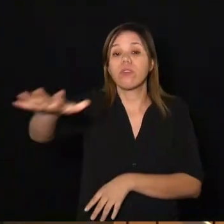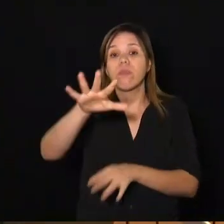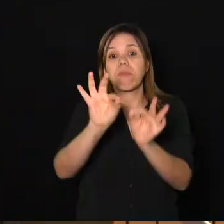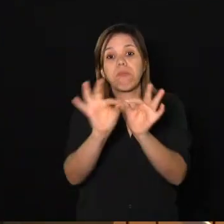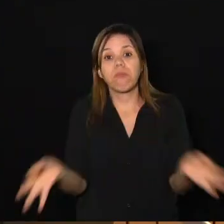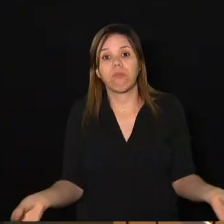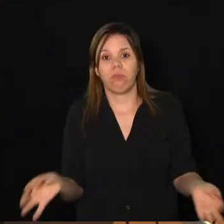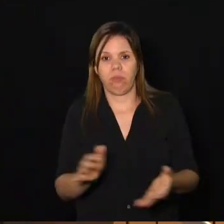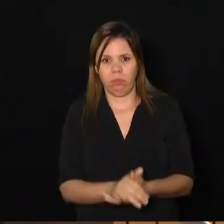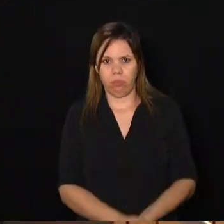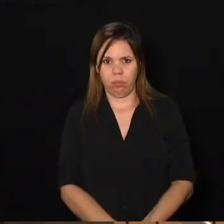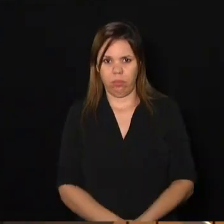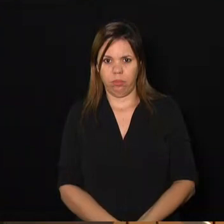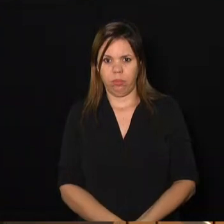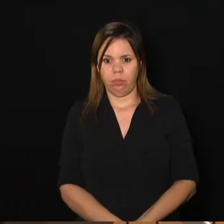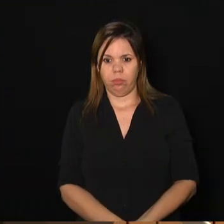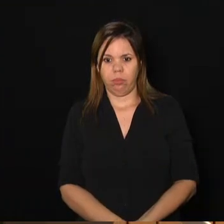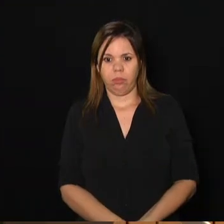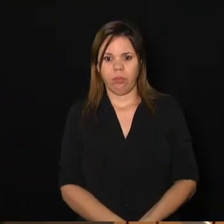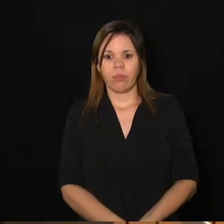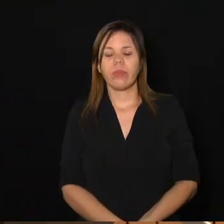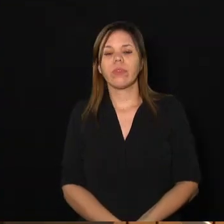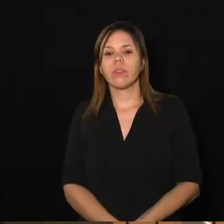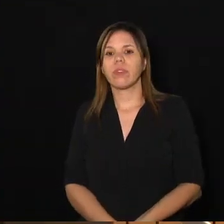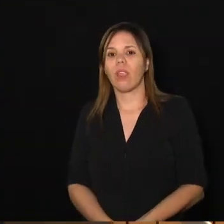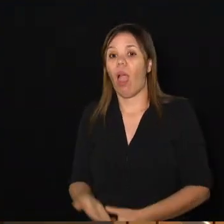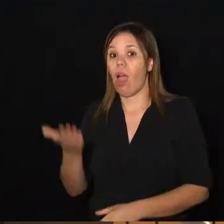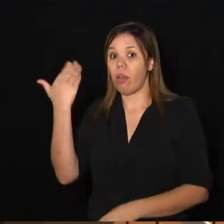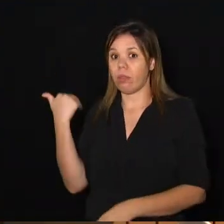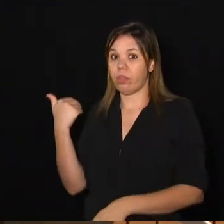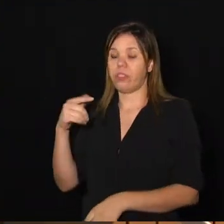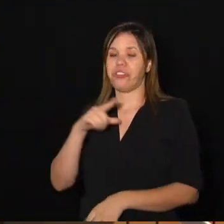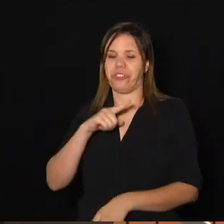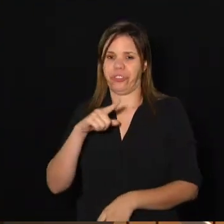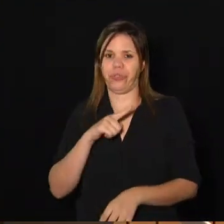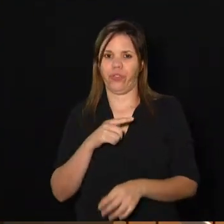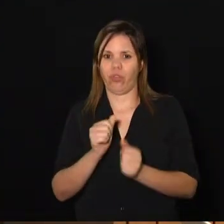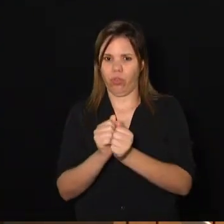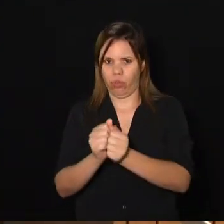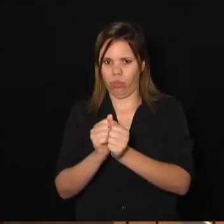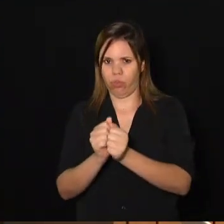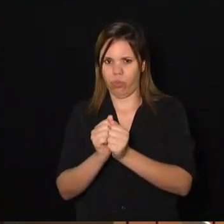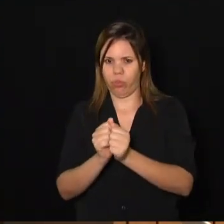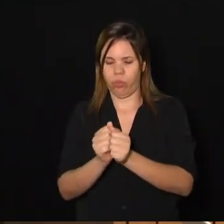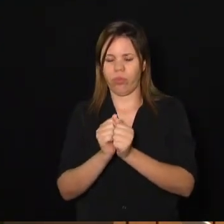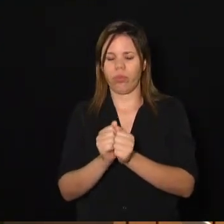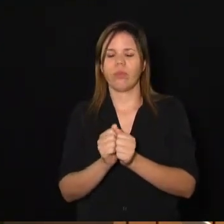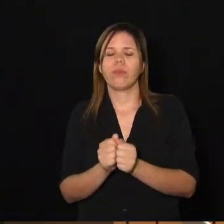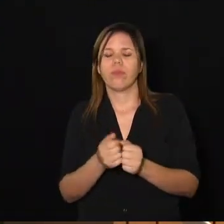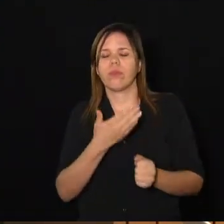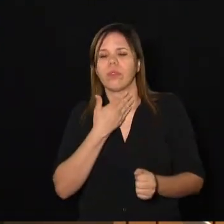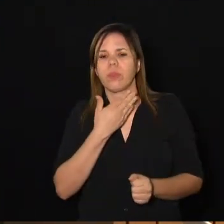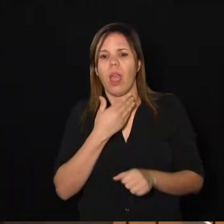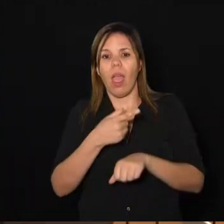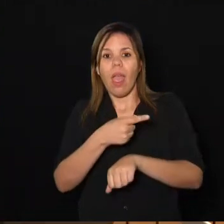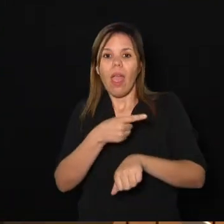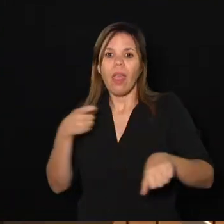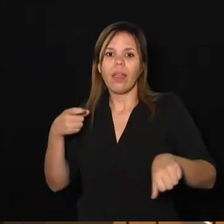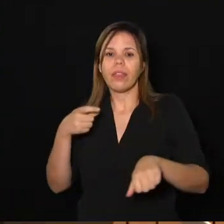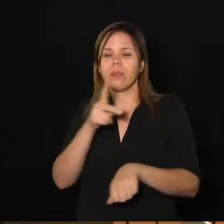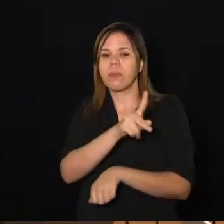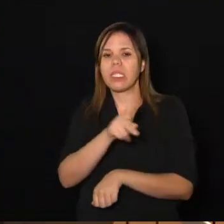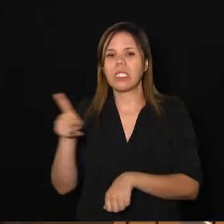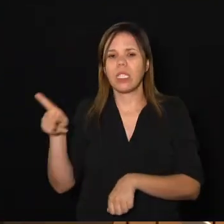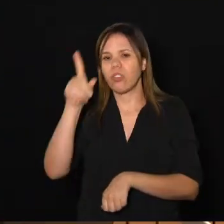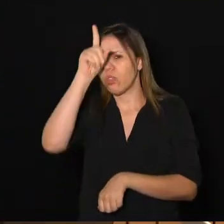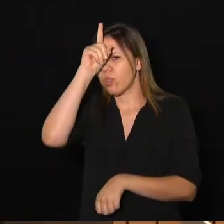com um o ex-presidente ex-presidente conhecido aqui dos vereadores ex-presidente de